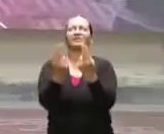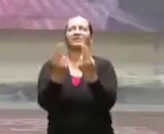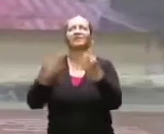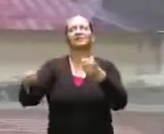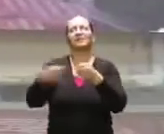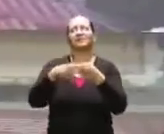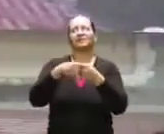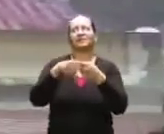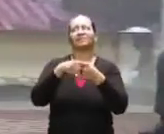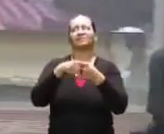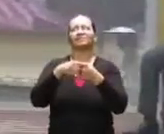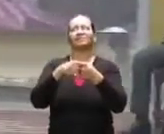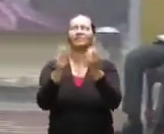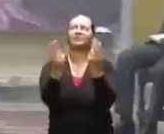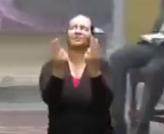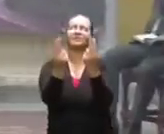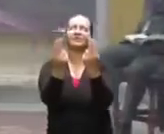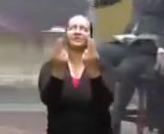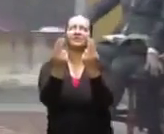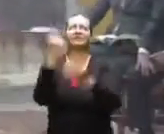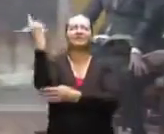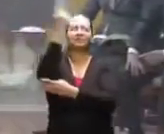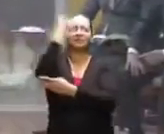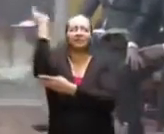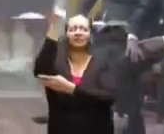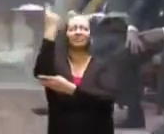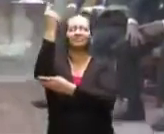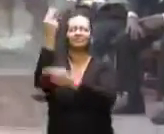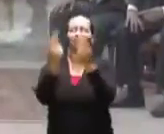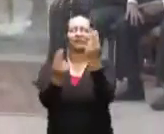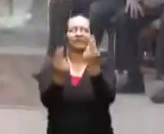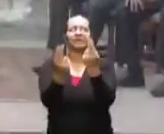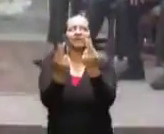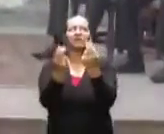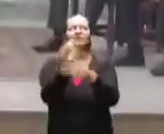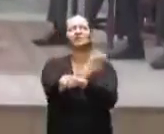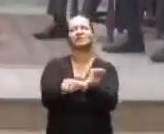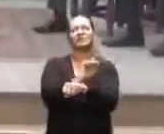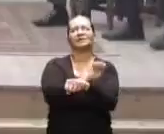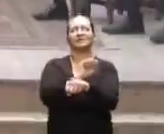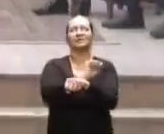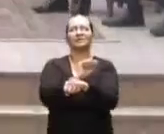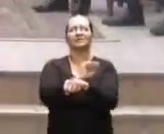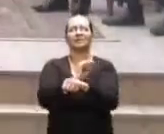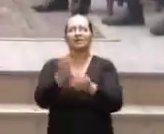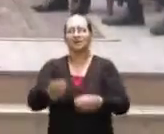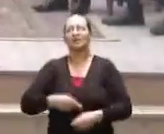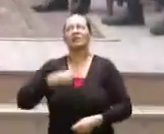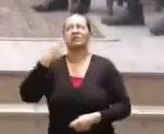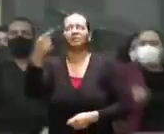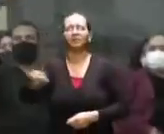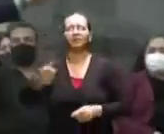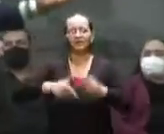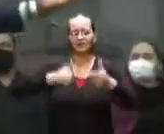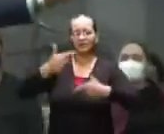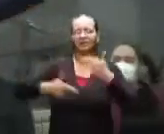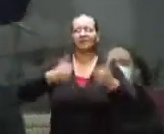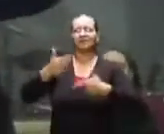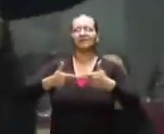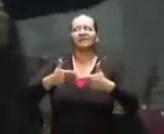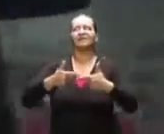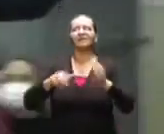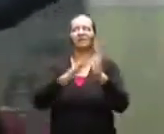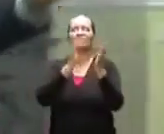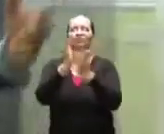de Davi, a mesma coroa de Abraão, você receberá. Depois da batalha,